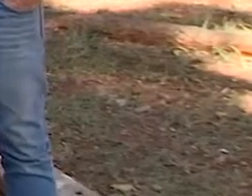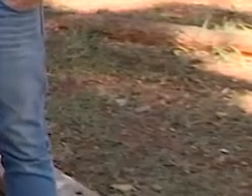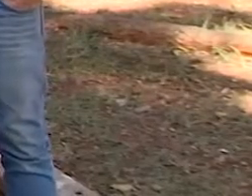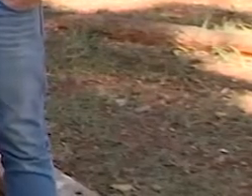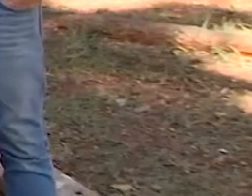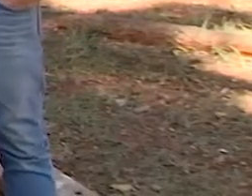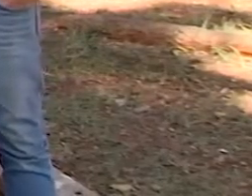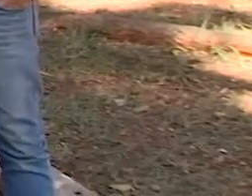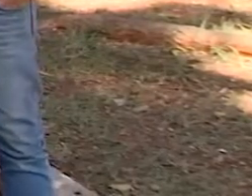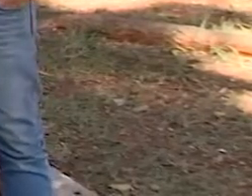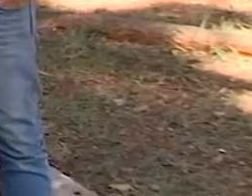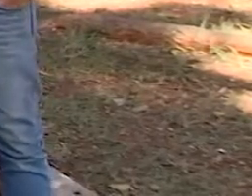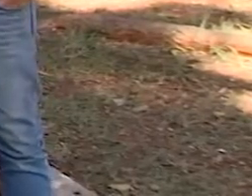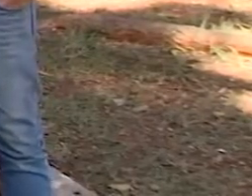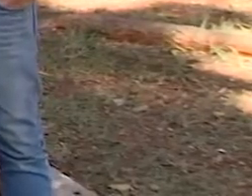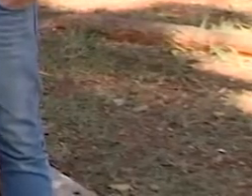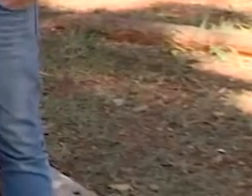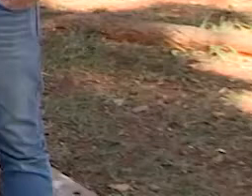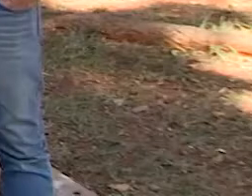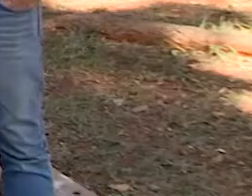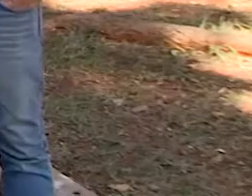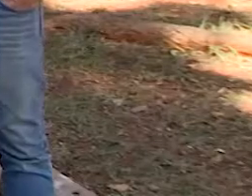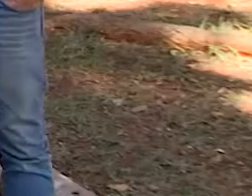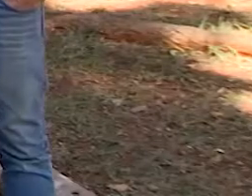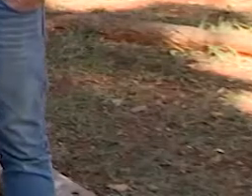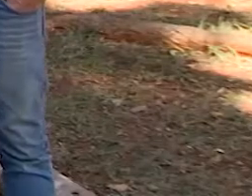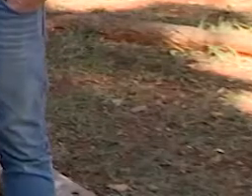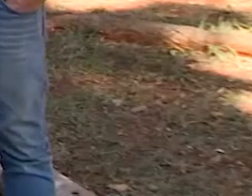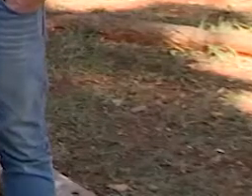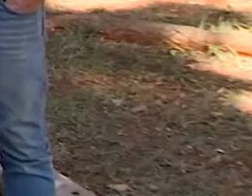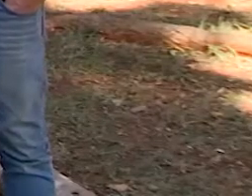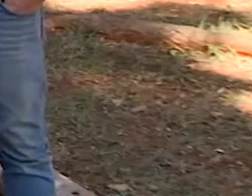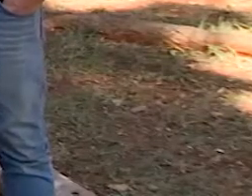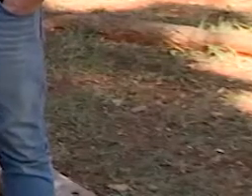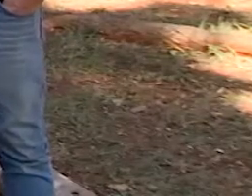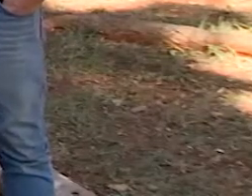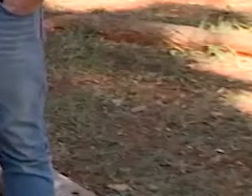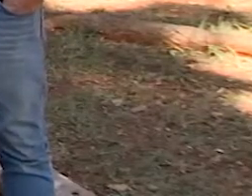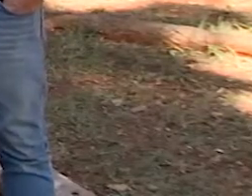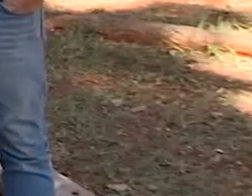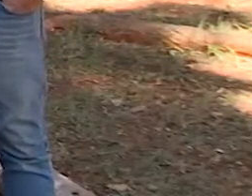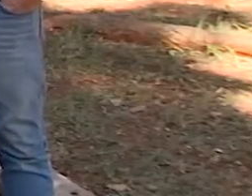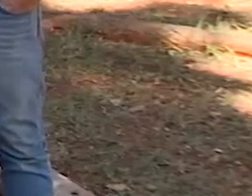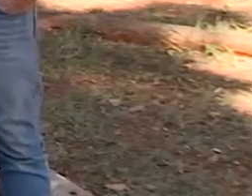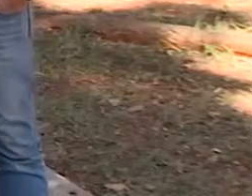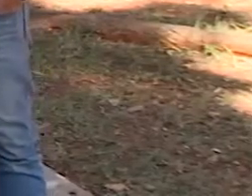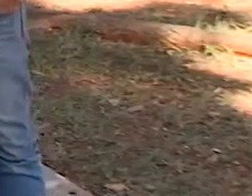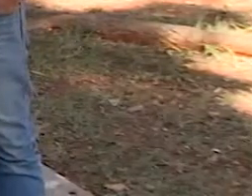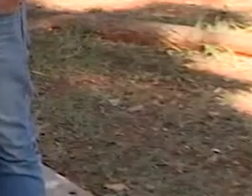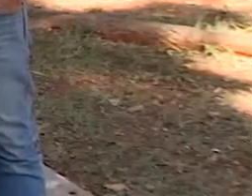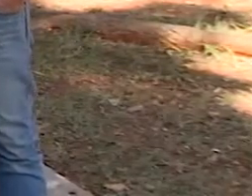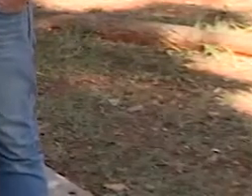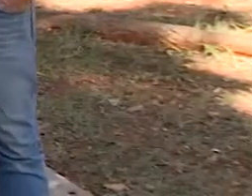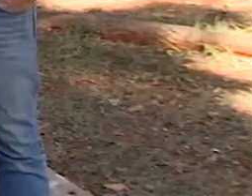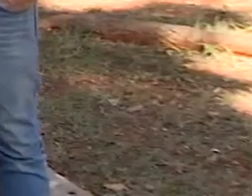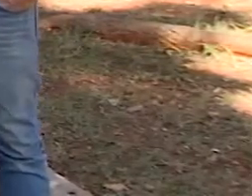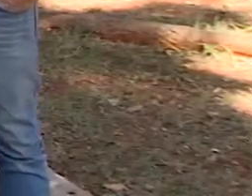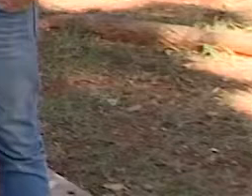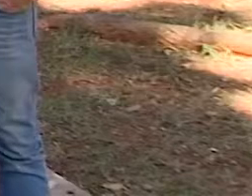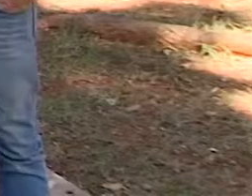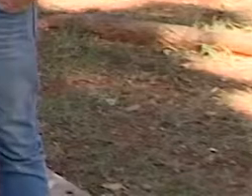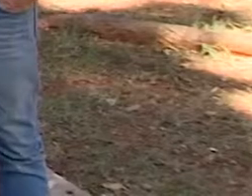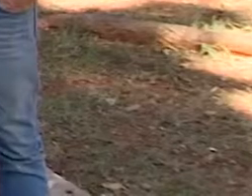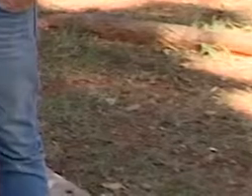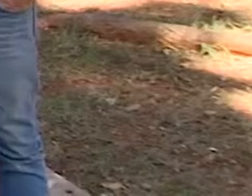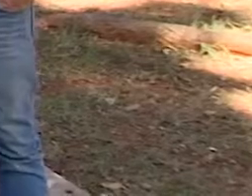por conta desses 90 anos. E o que a gente está preparando de especial mesmo é essa atividade do dia 12